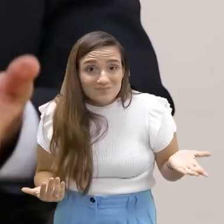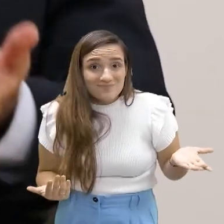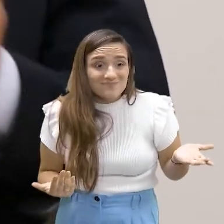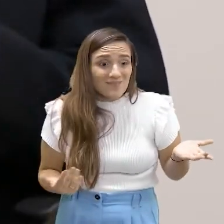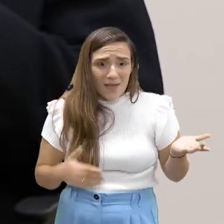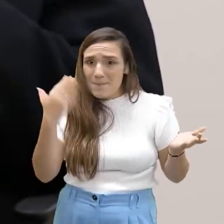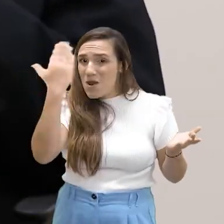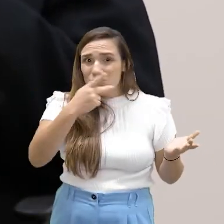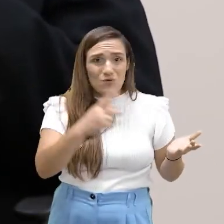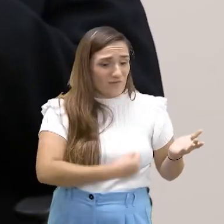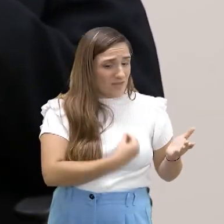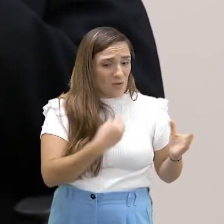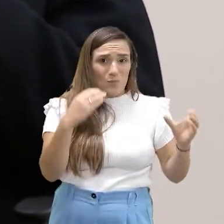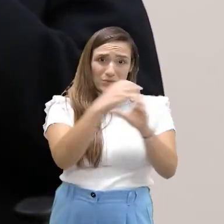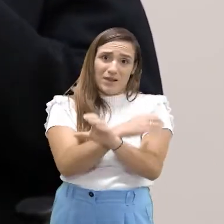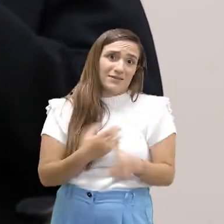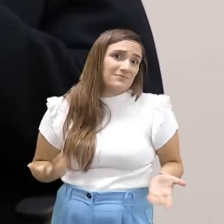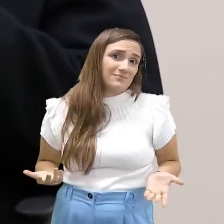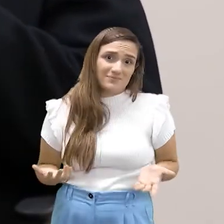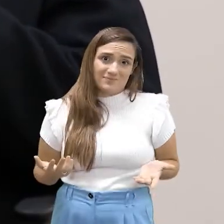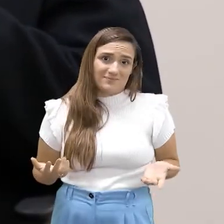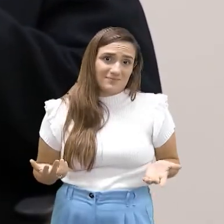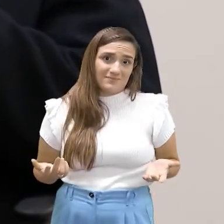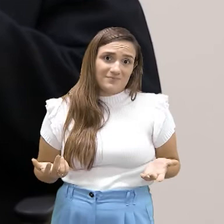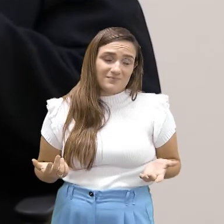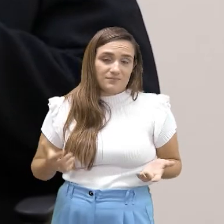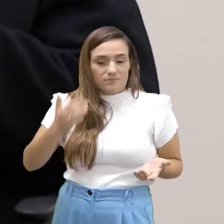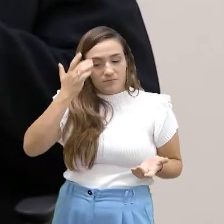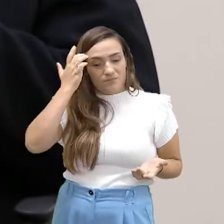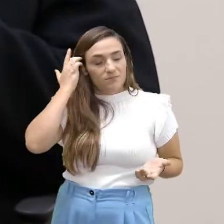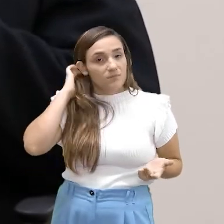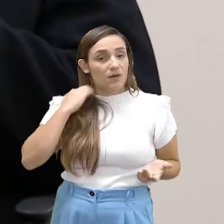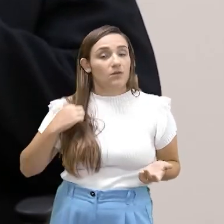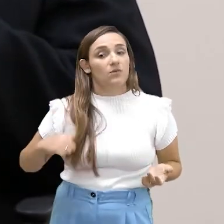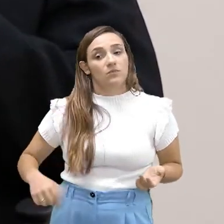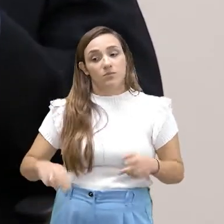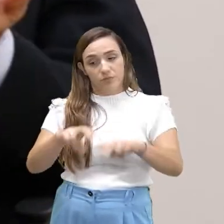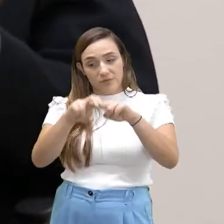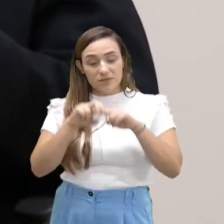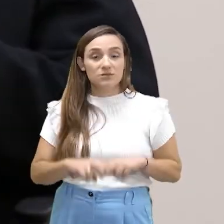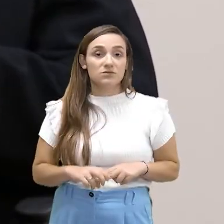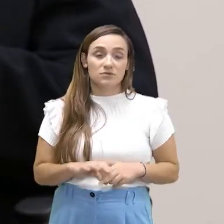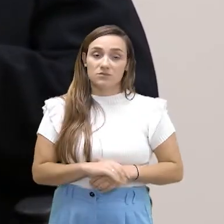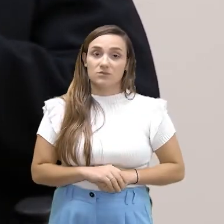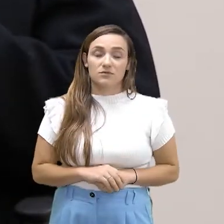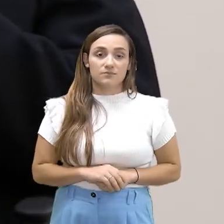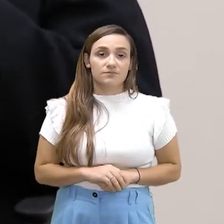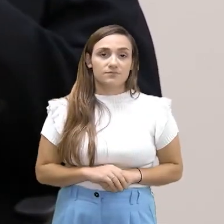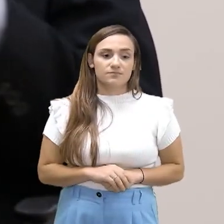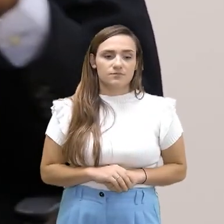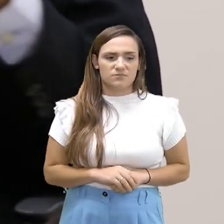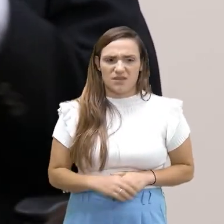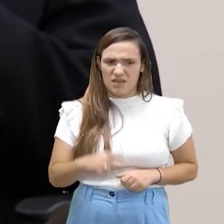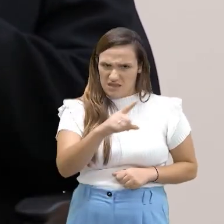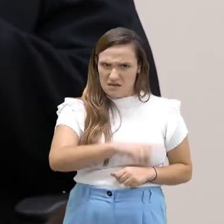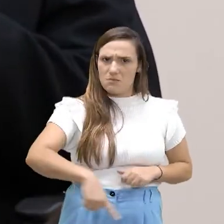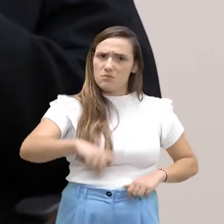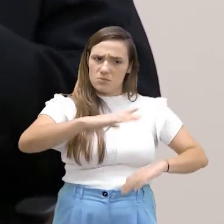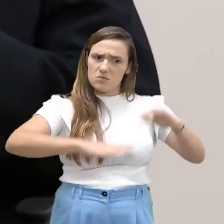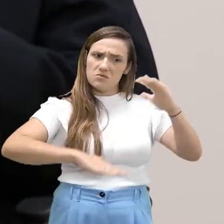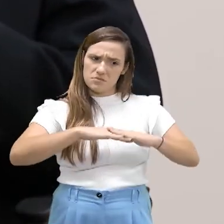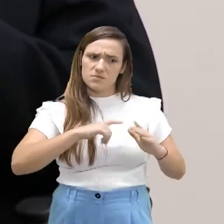óbito. E também, esses cartórios, claro que eles têm pessoas